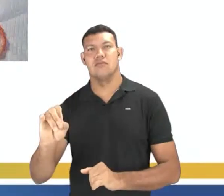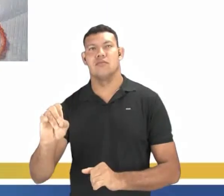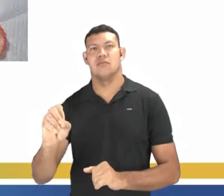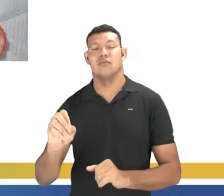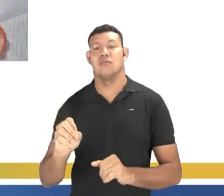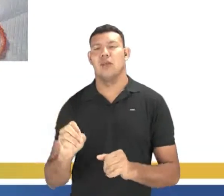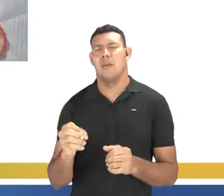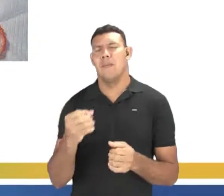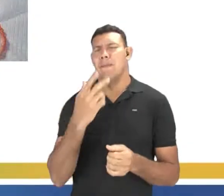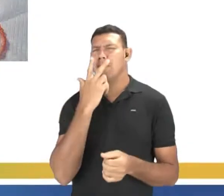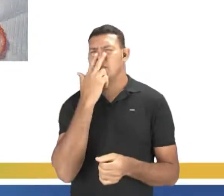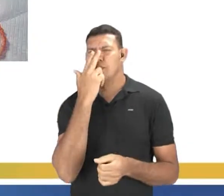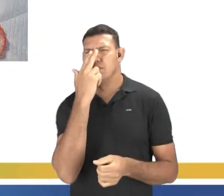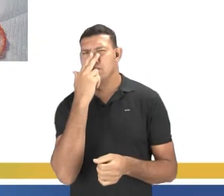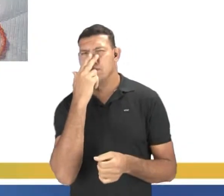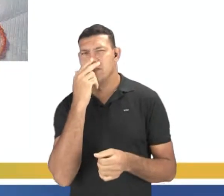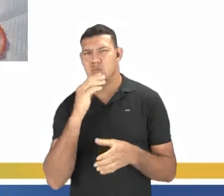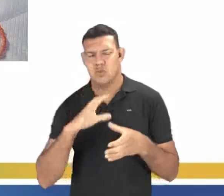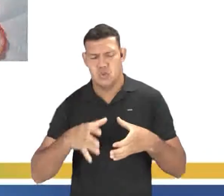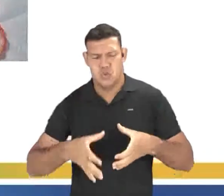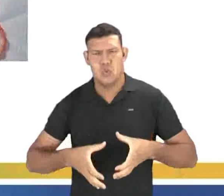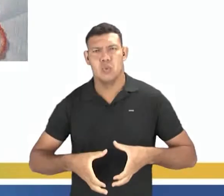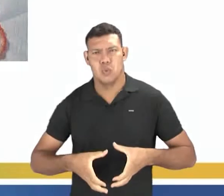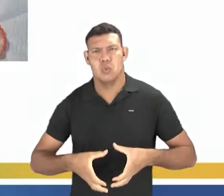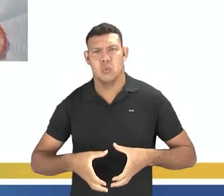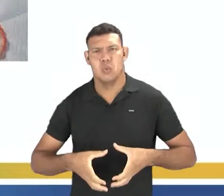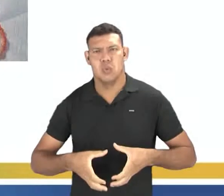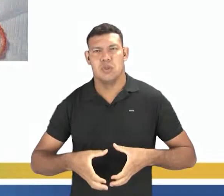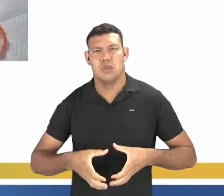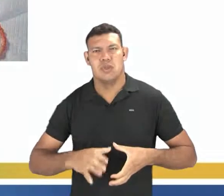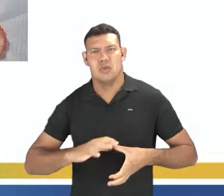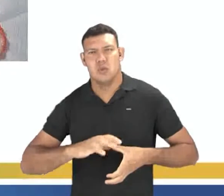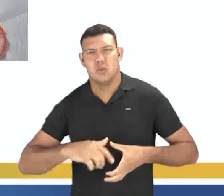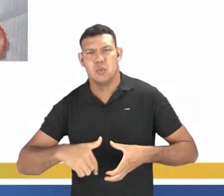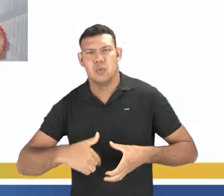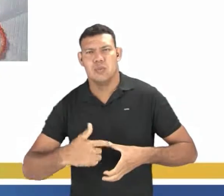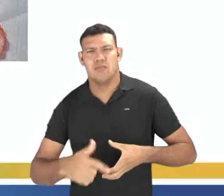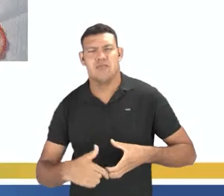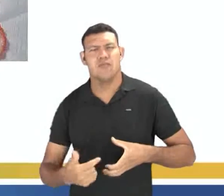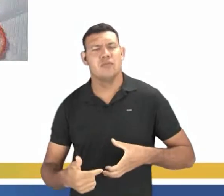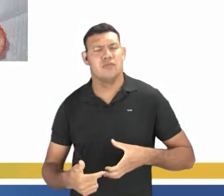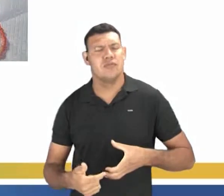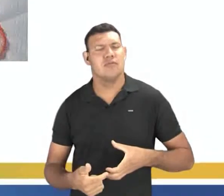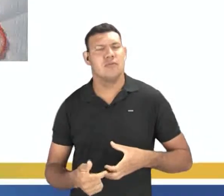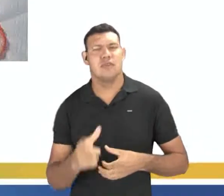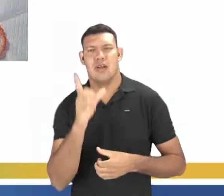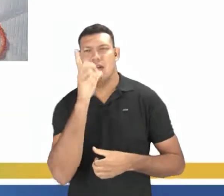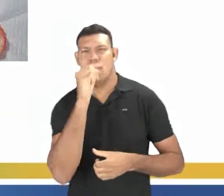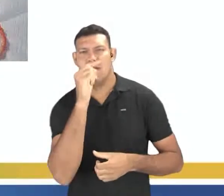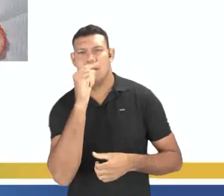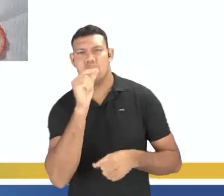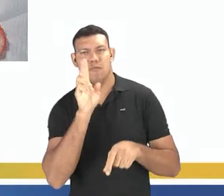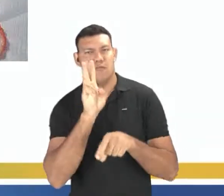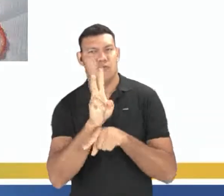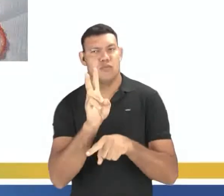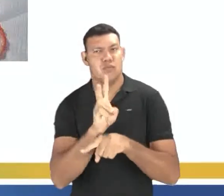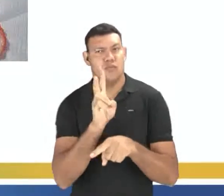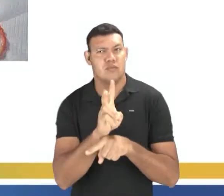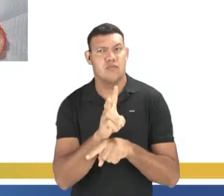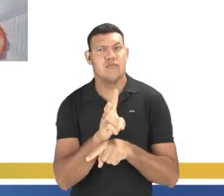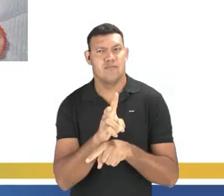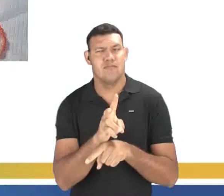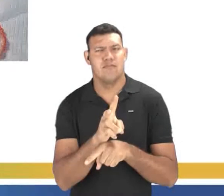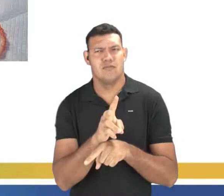mas este é formada a partir da ectoderme e possui a função de hidratar o embrião e de proteger Lu